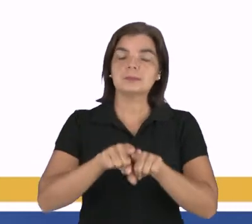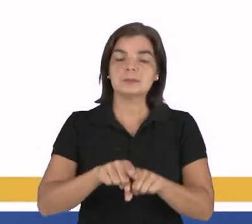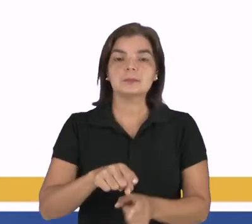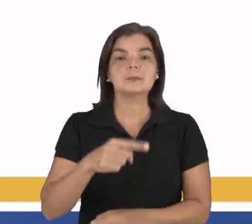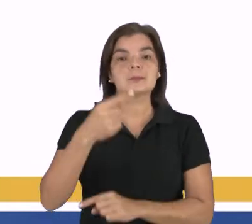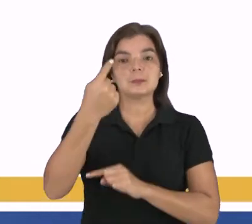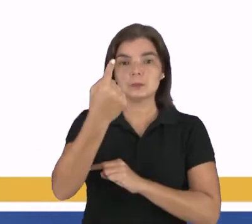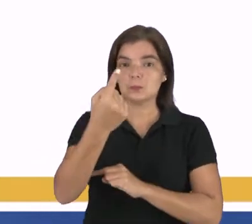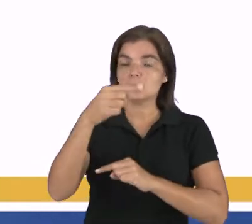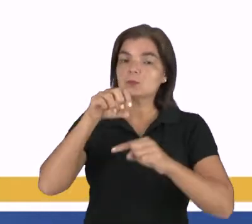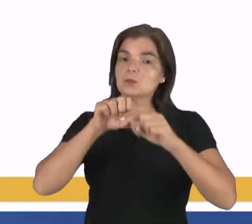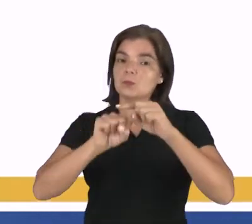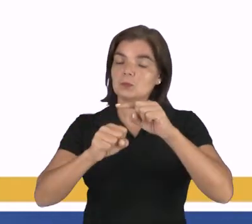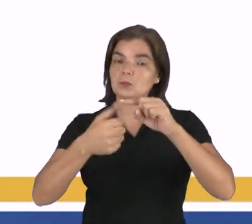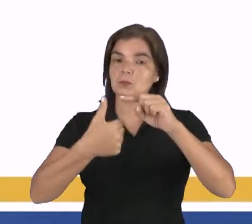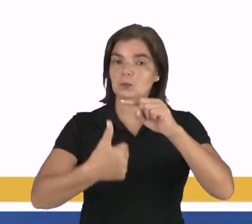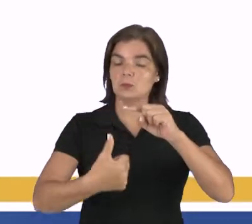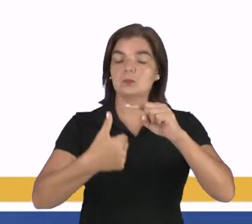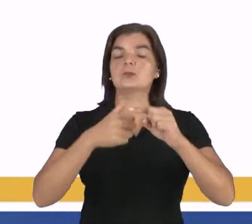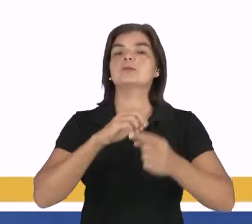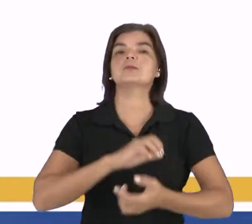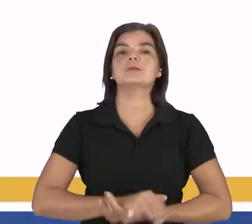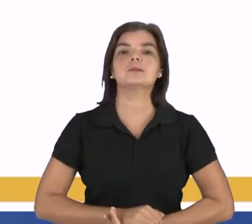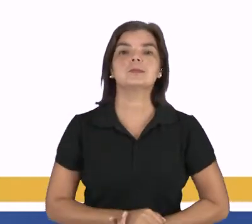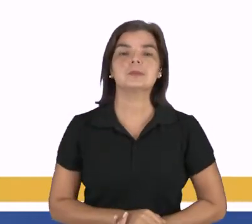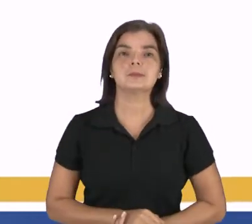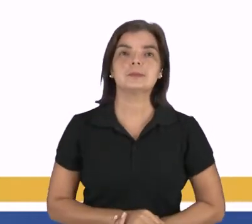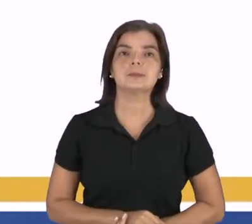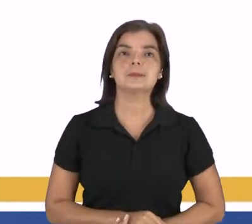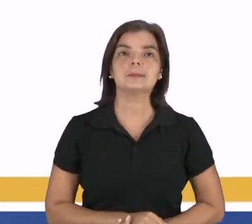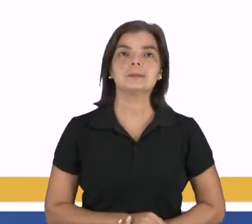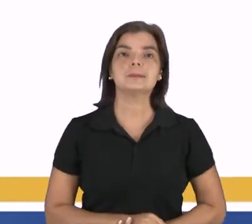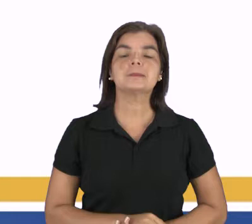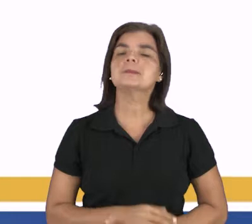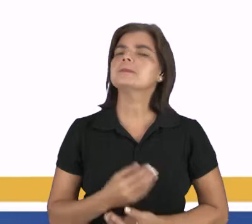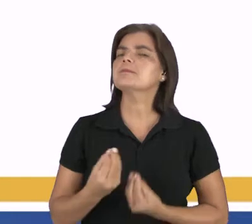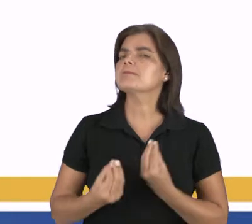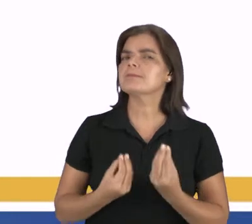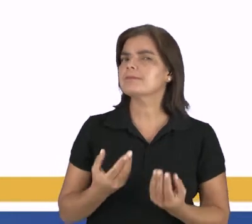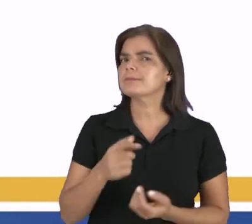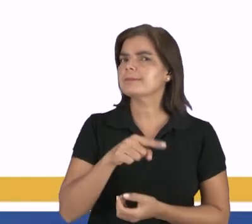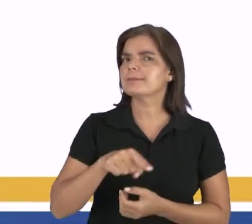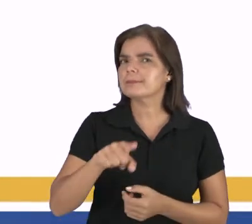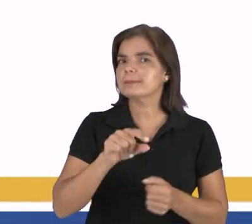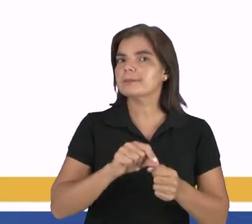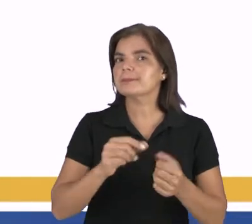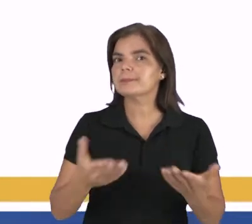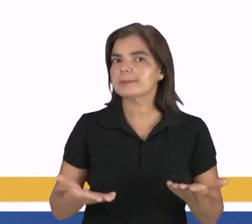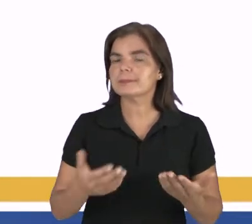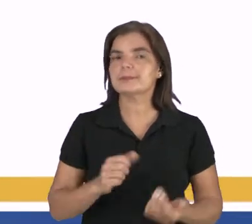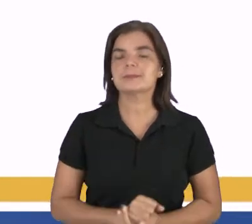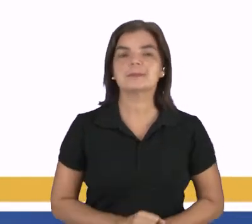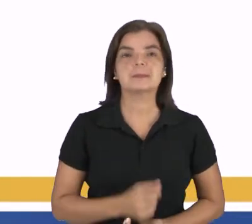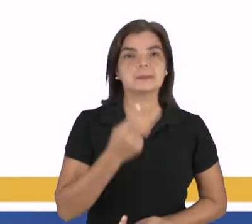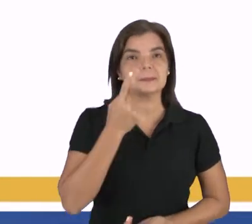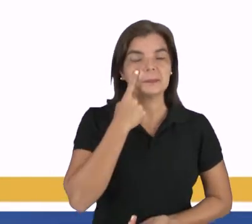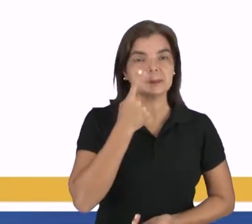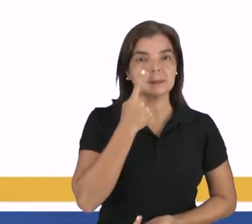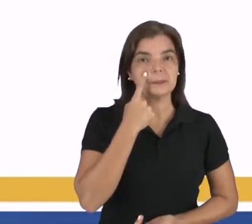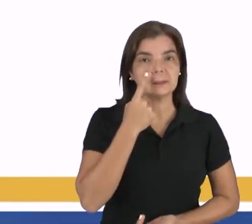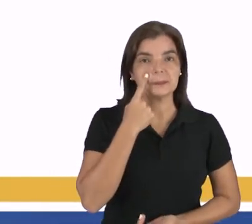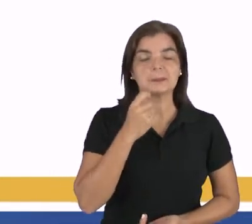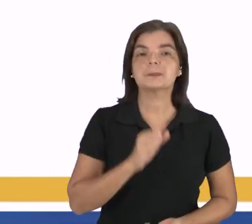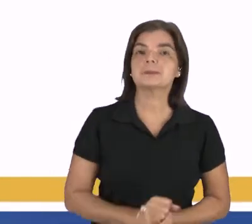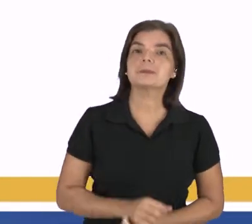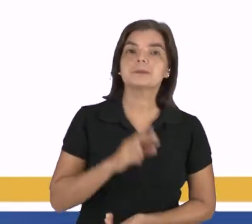3 para se obter 1 sobre 81 avos. Como você faria isso? Então, acompanhe